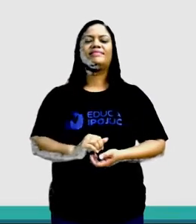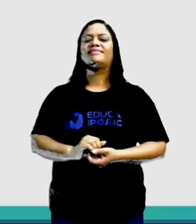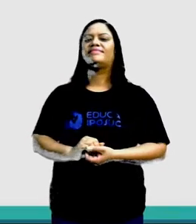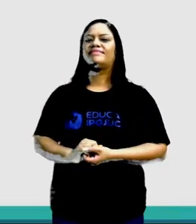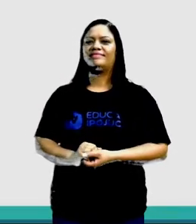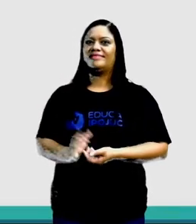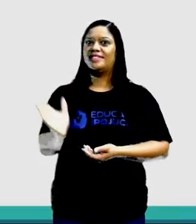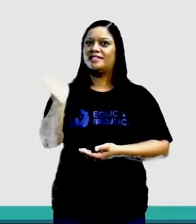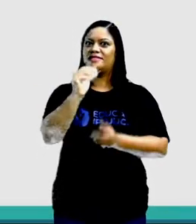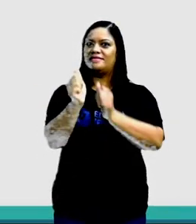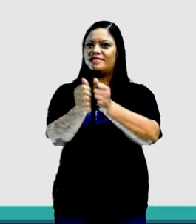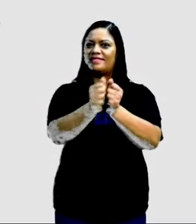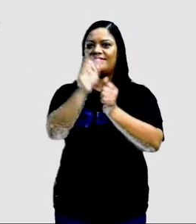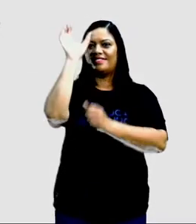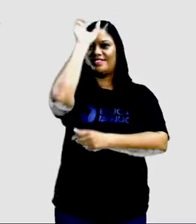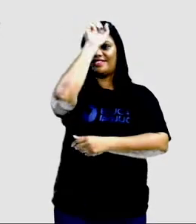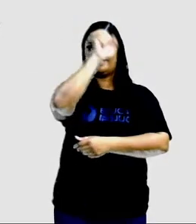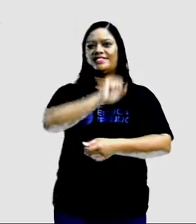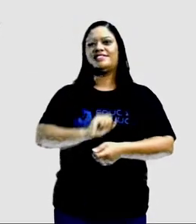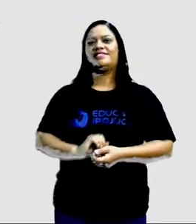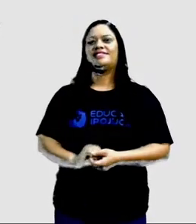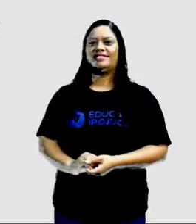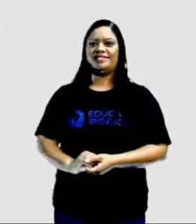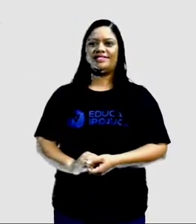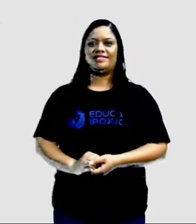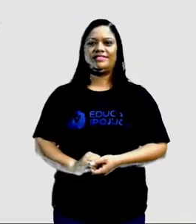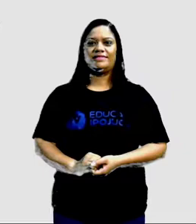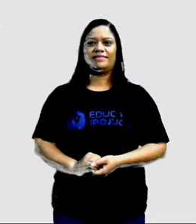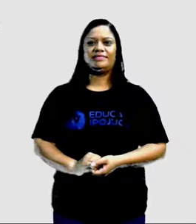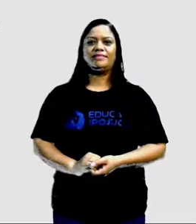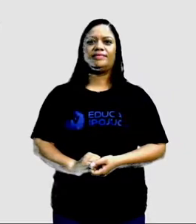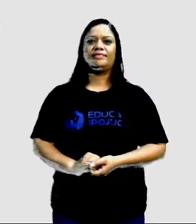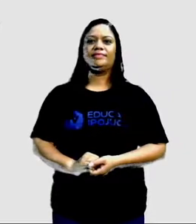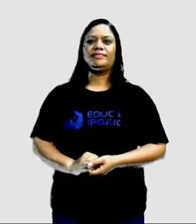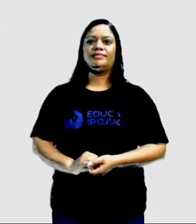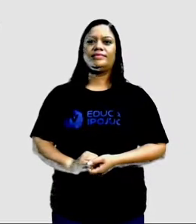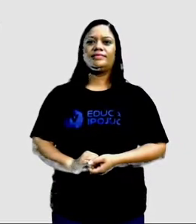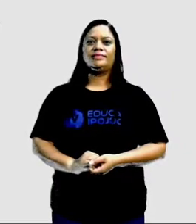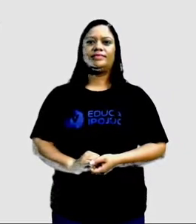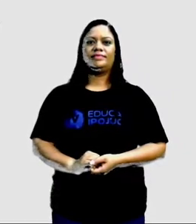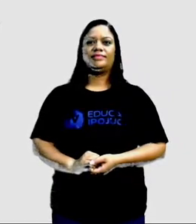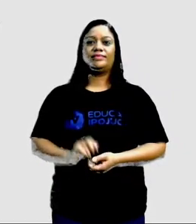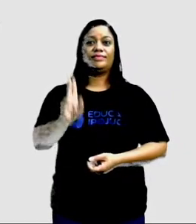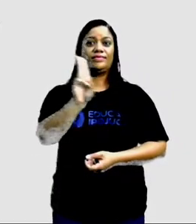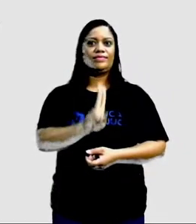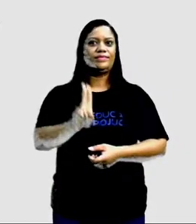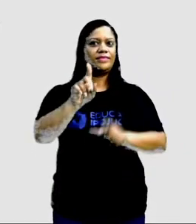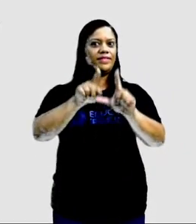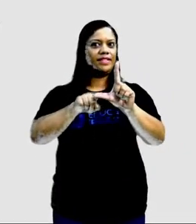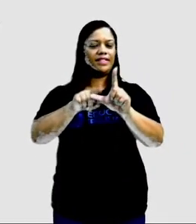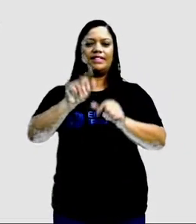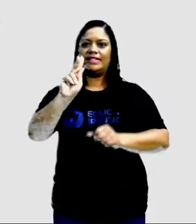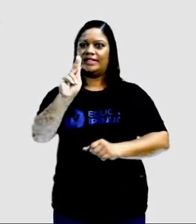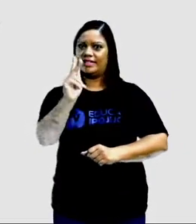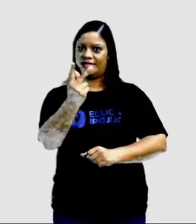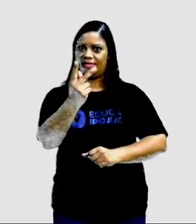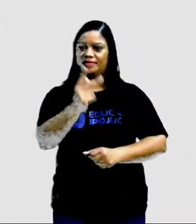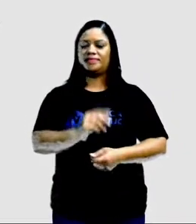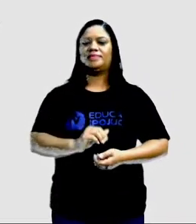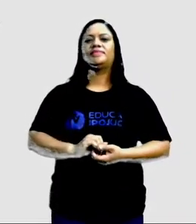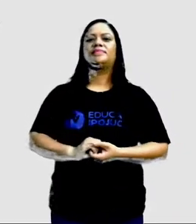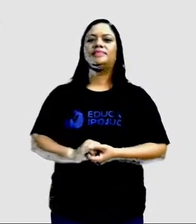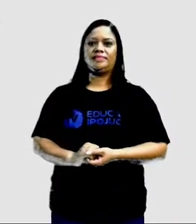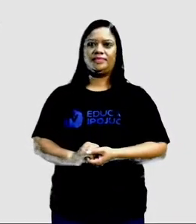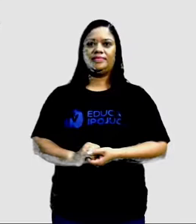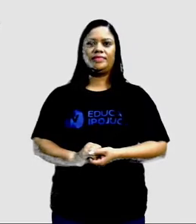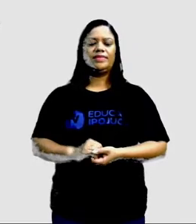Então, vamos juntos aprender. Vamos aqui? Empregando a letra H. A letra H